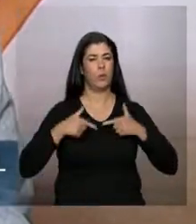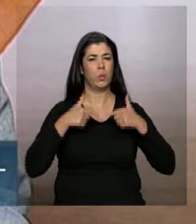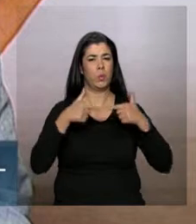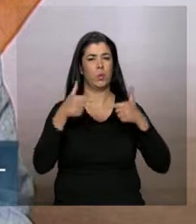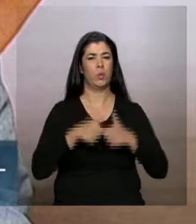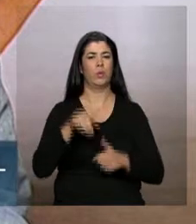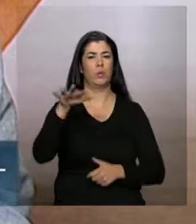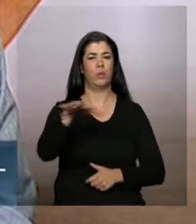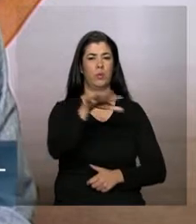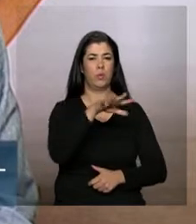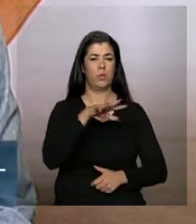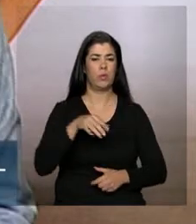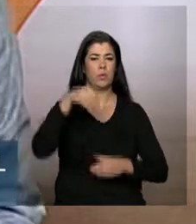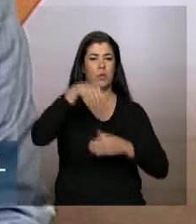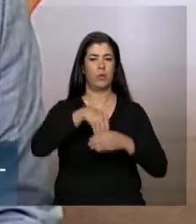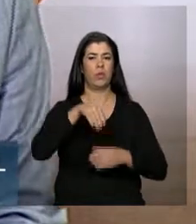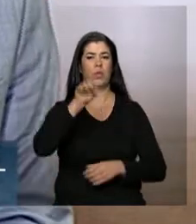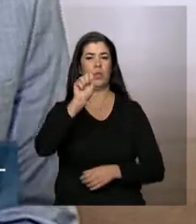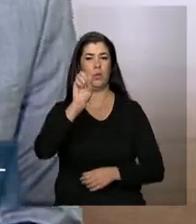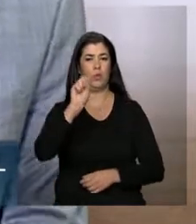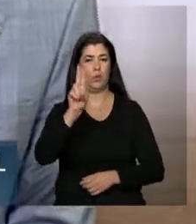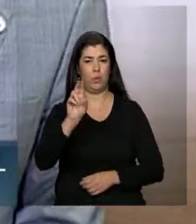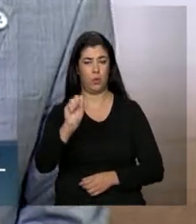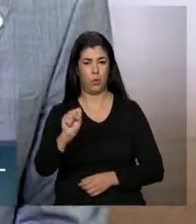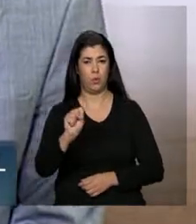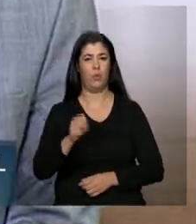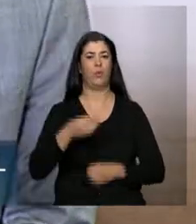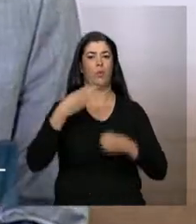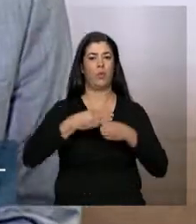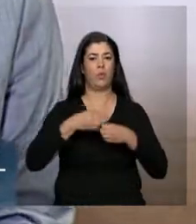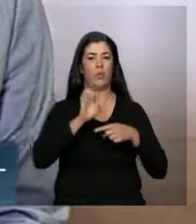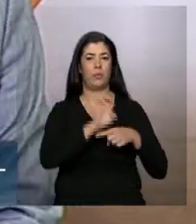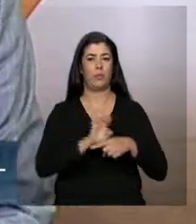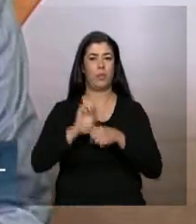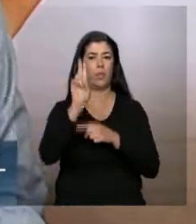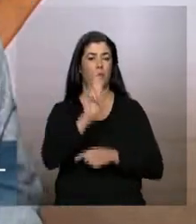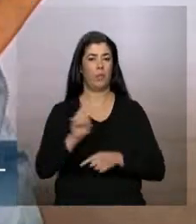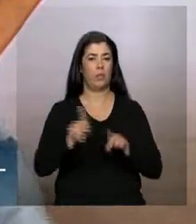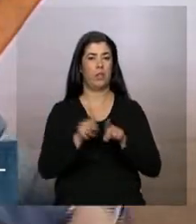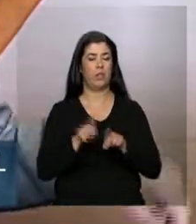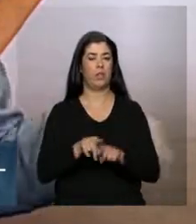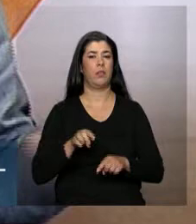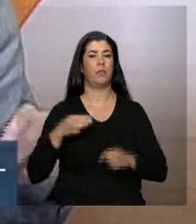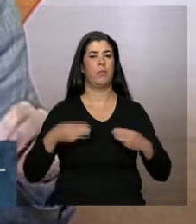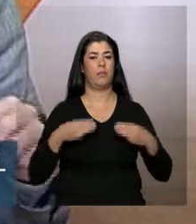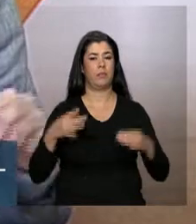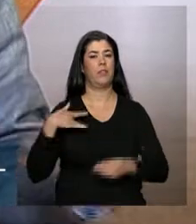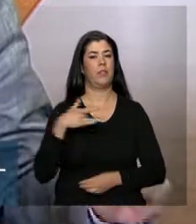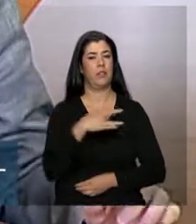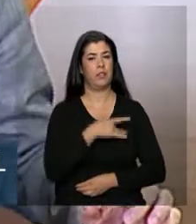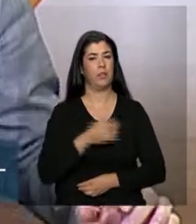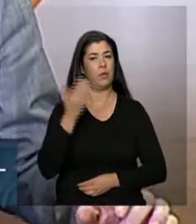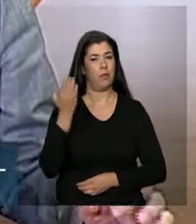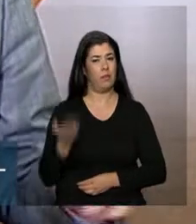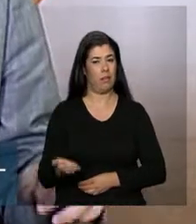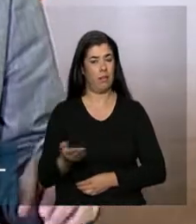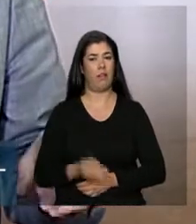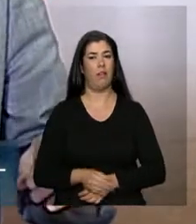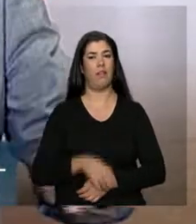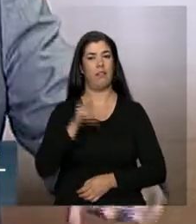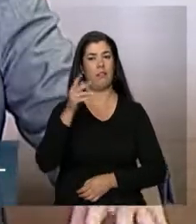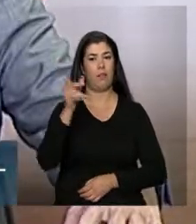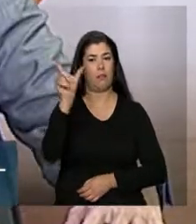vários lugares do SUS, né? Município, estado, na universidade, no Ministério da Saúde, mas o Zé Gotinha está contando essa história desde o começo,